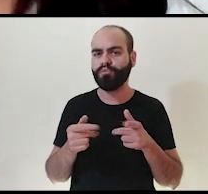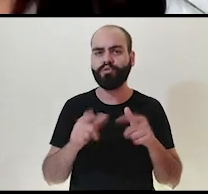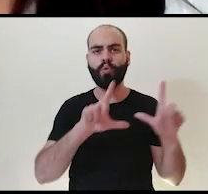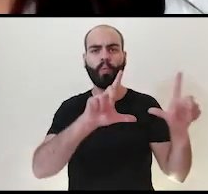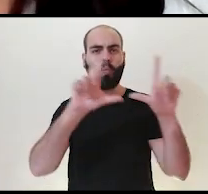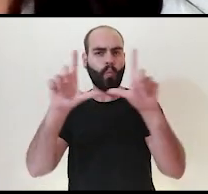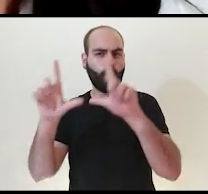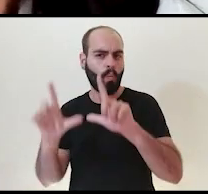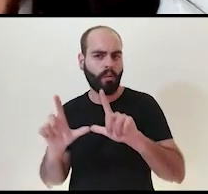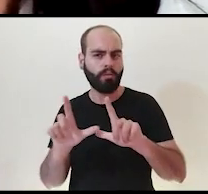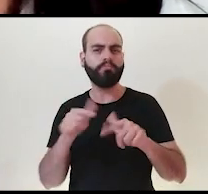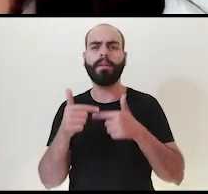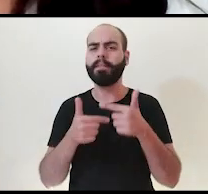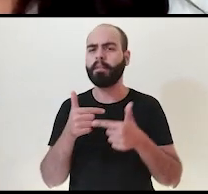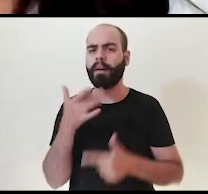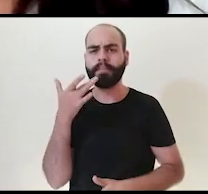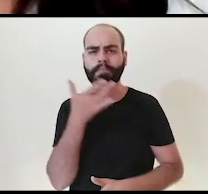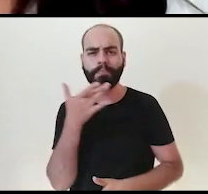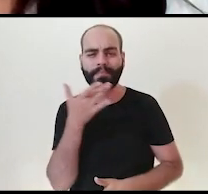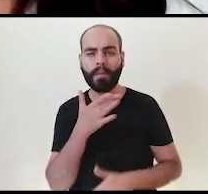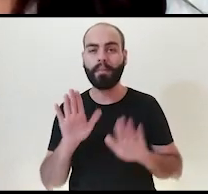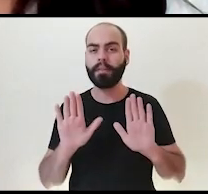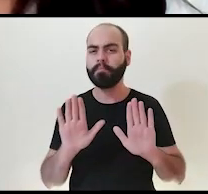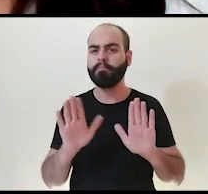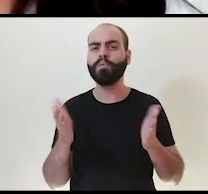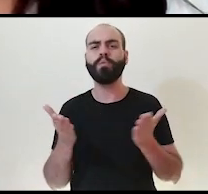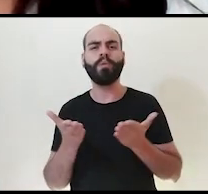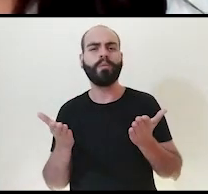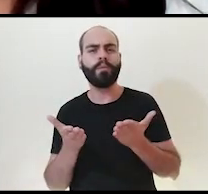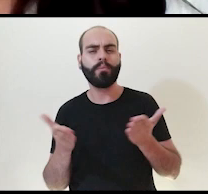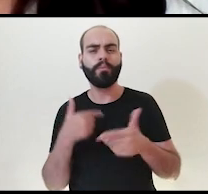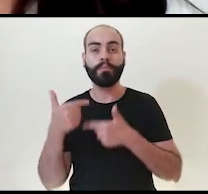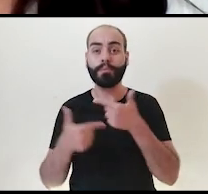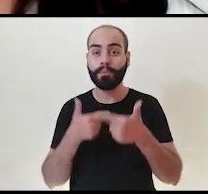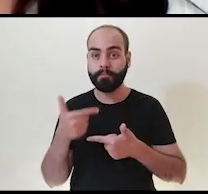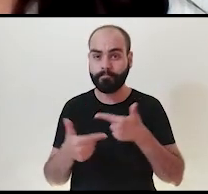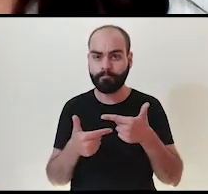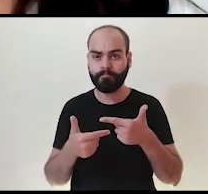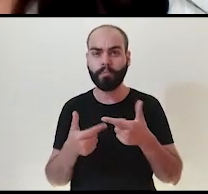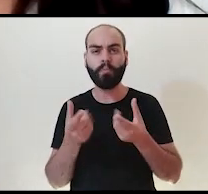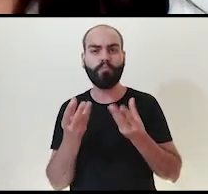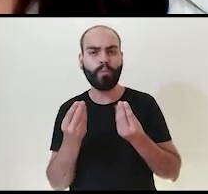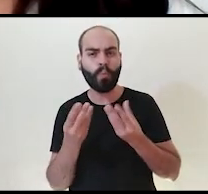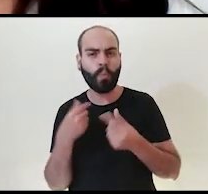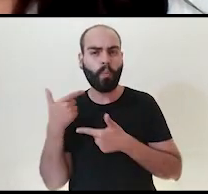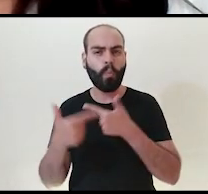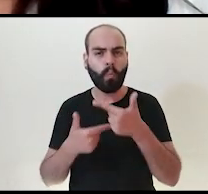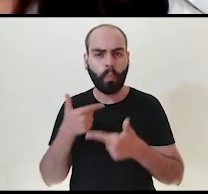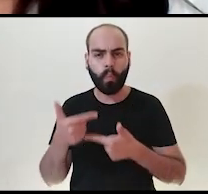gostoso. Mas, ultimamente, realmente, eu tenho trabalhado bastante, tenho tido muita demanda na